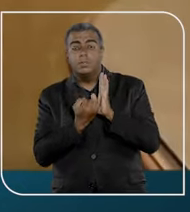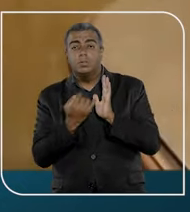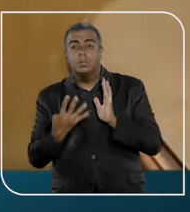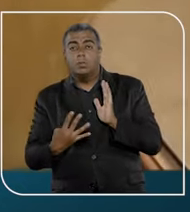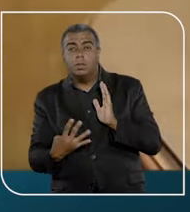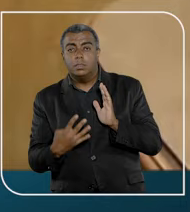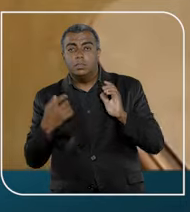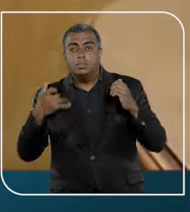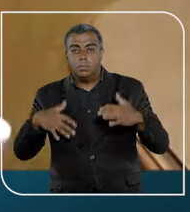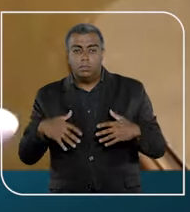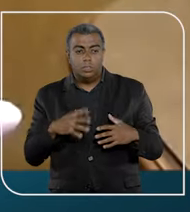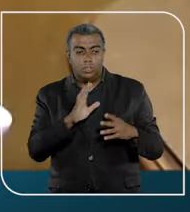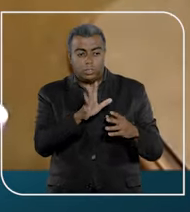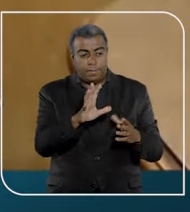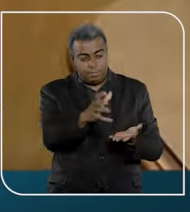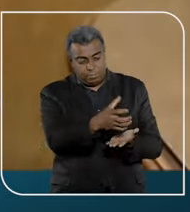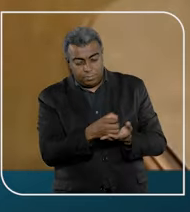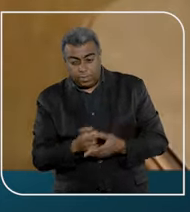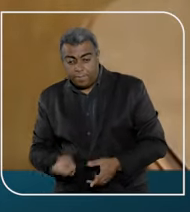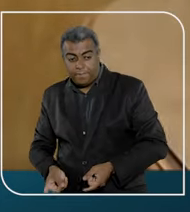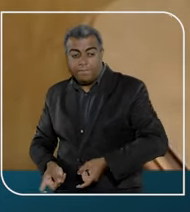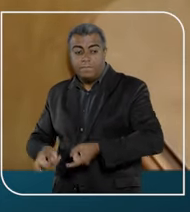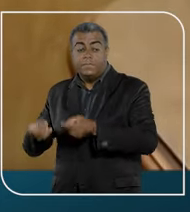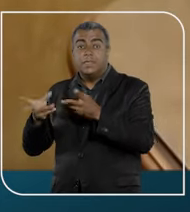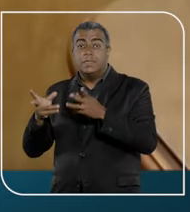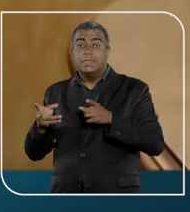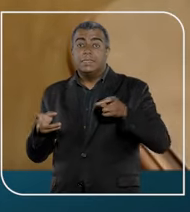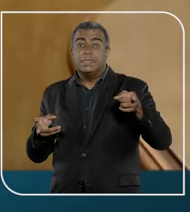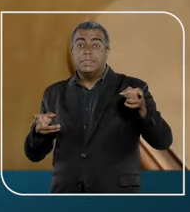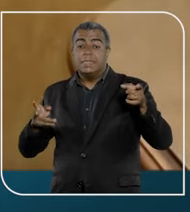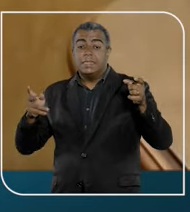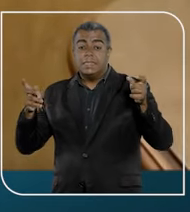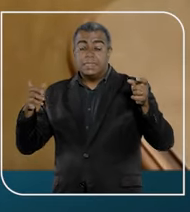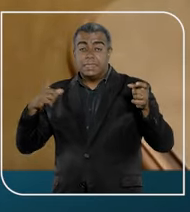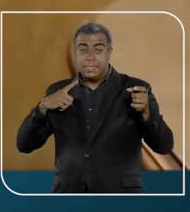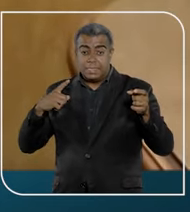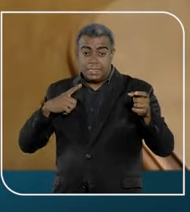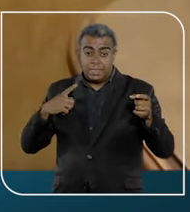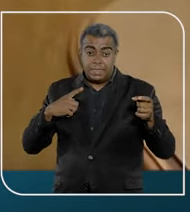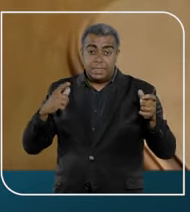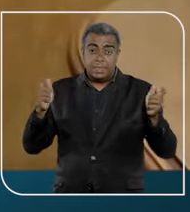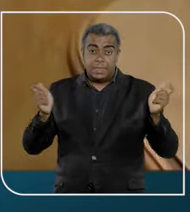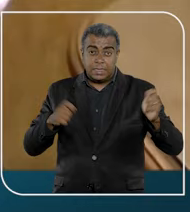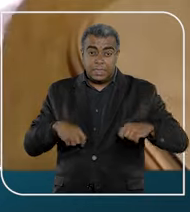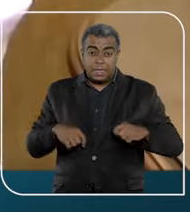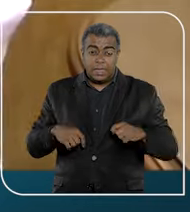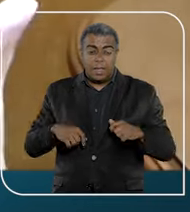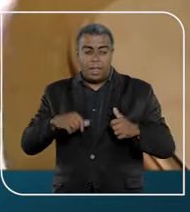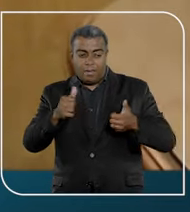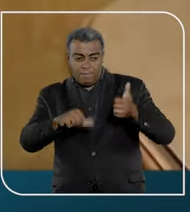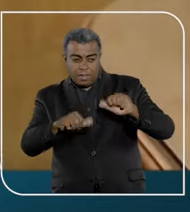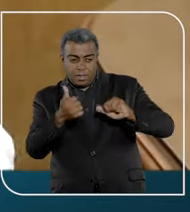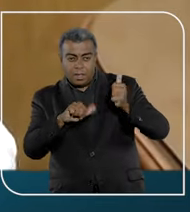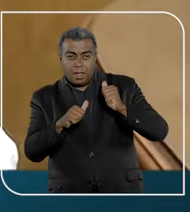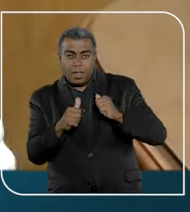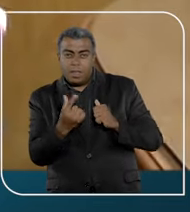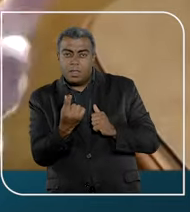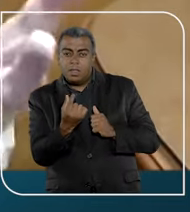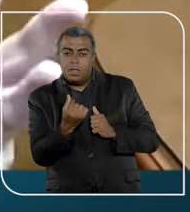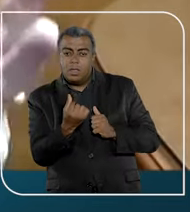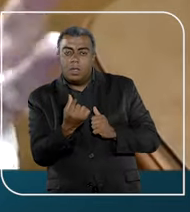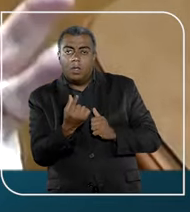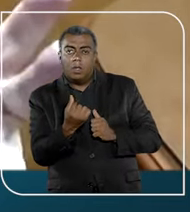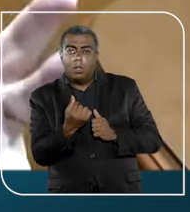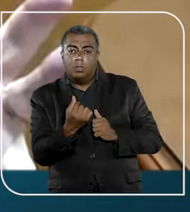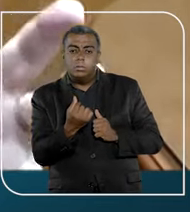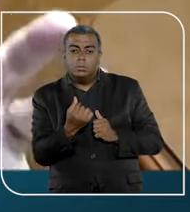do inciso 4, feita a penhora, se for um bem que é passível de ser